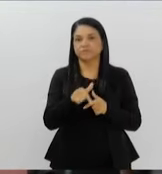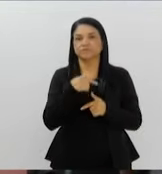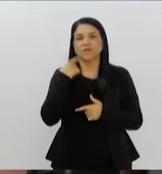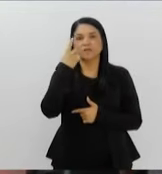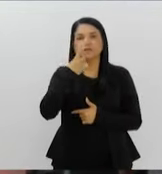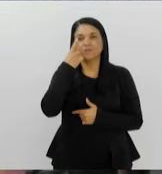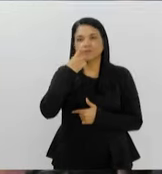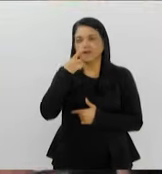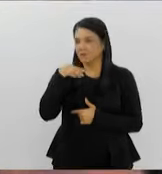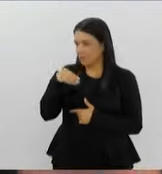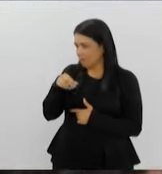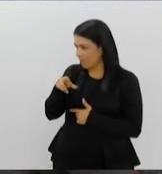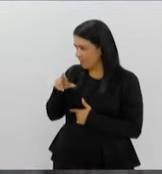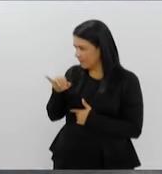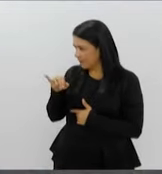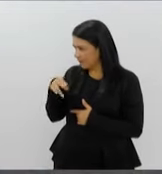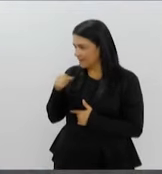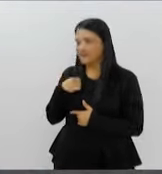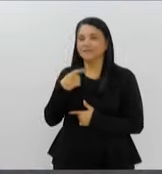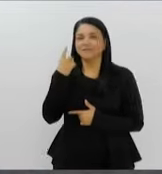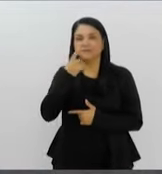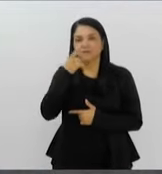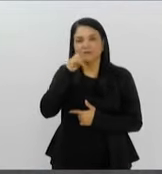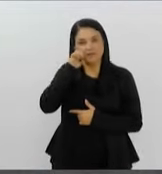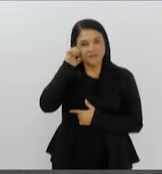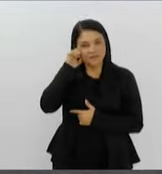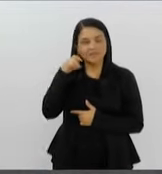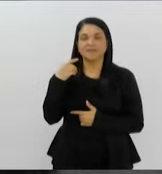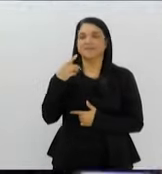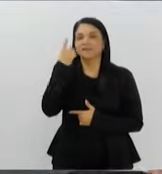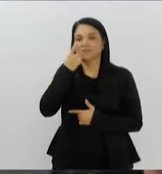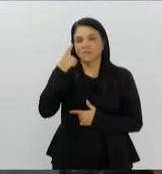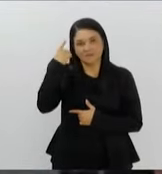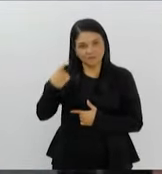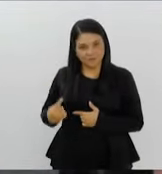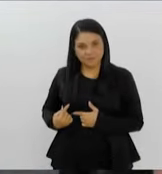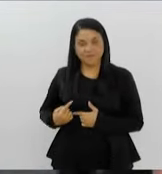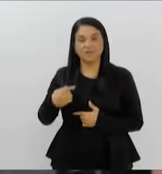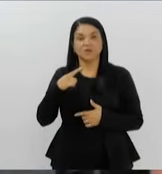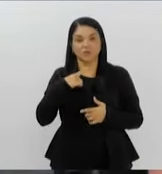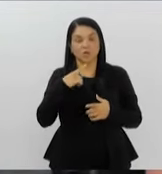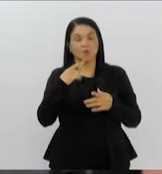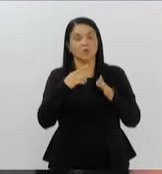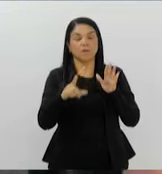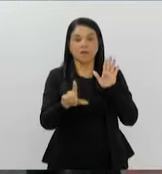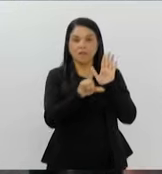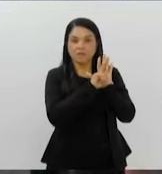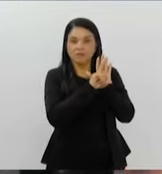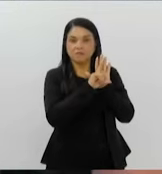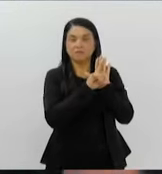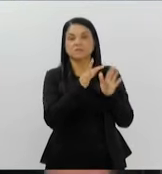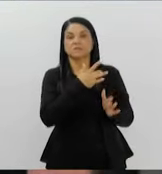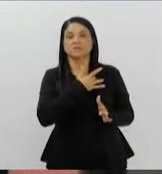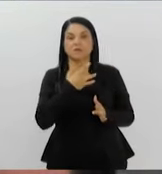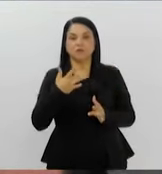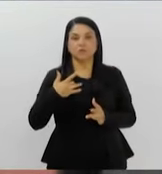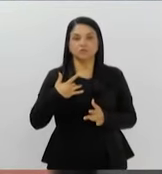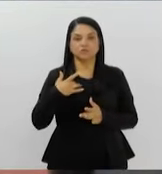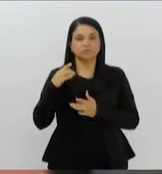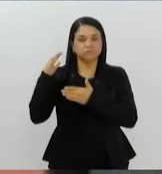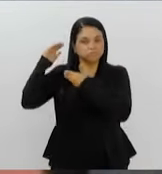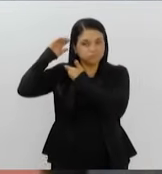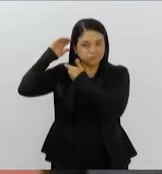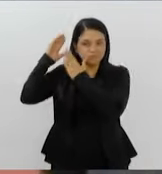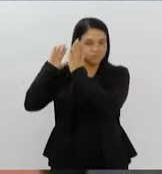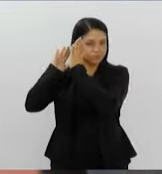deputada Marina do MST, deputada Érica, deputada Dani Balbi. Eu tenho uma lei sobre saúde auditiva da população. Essa